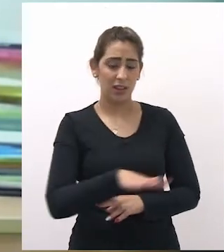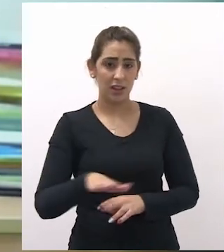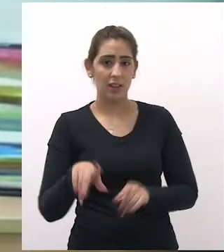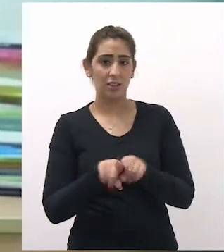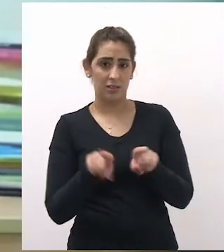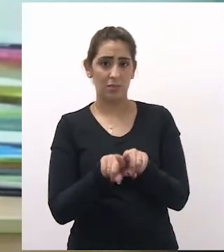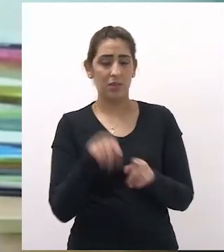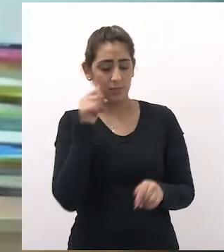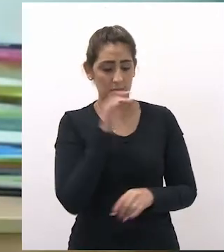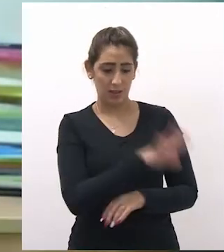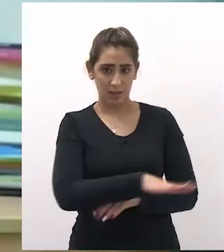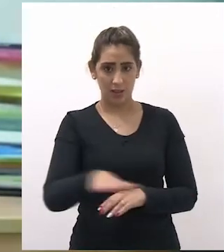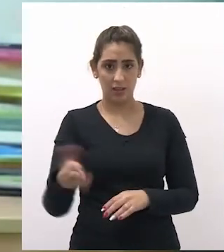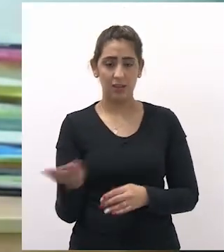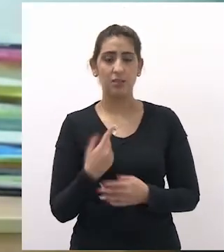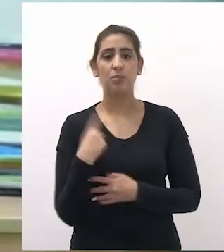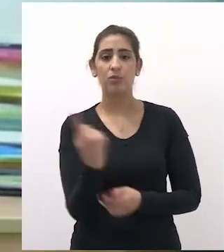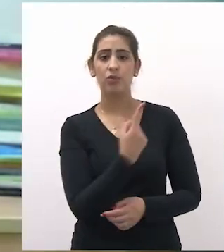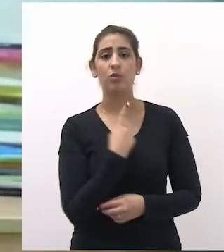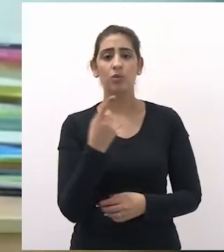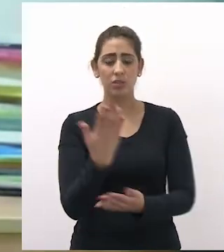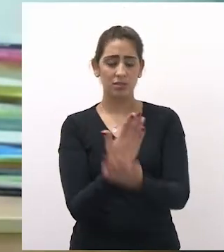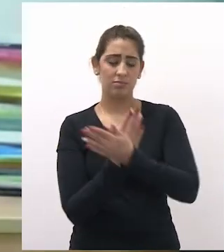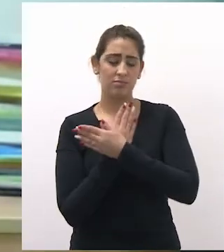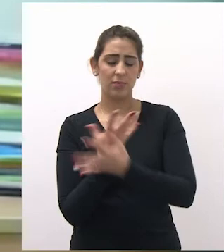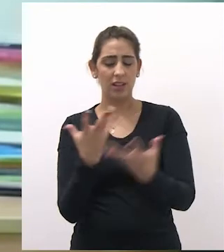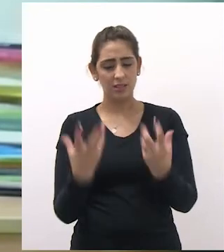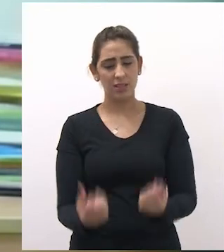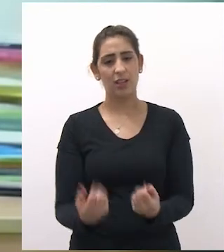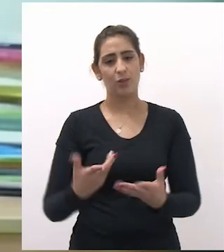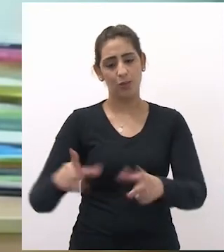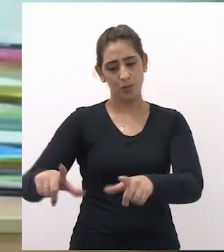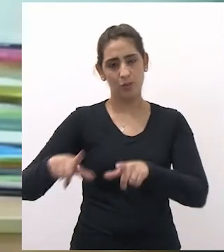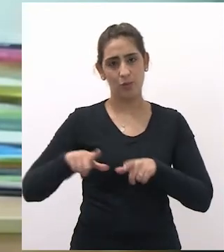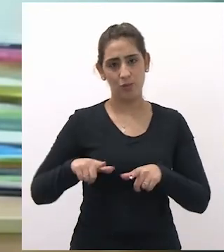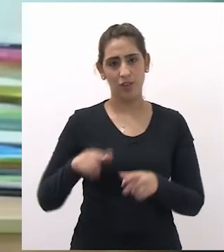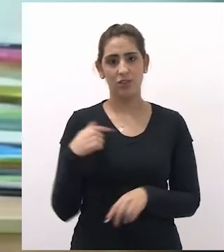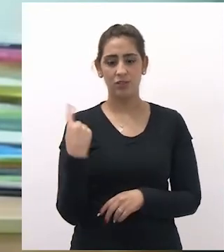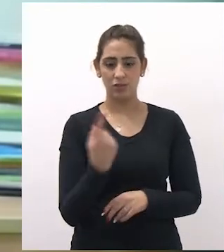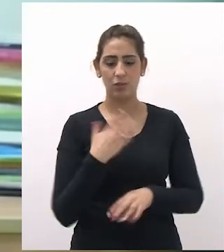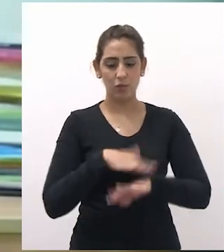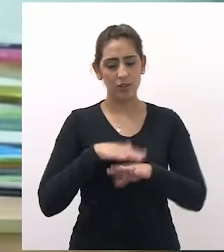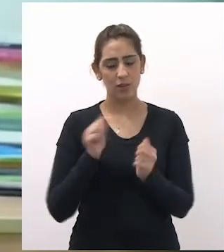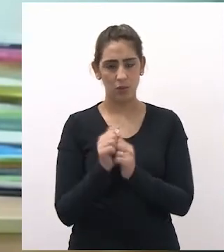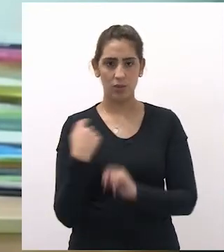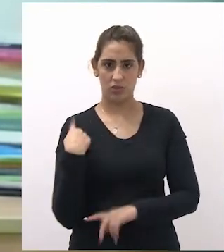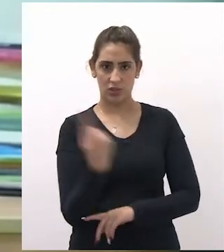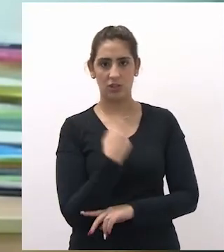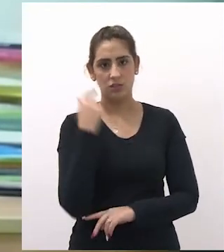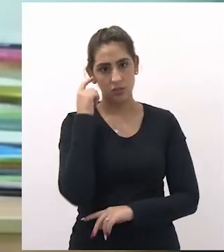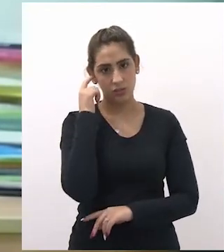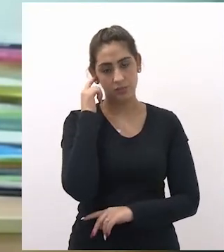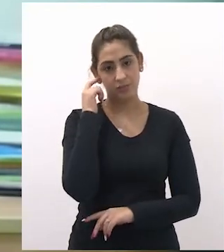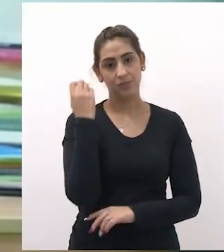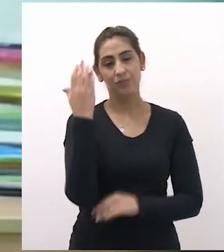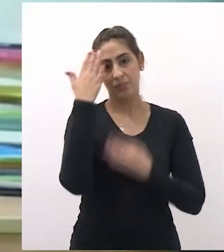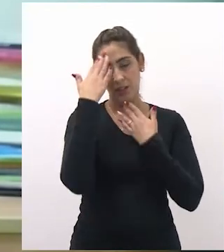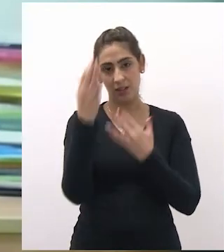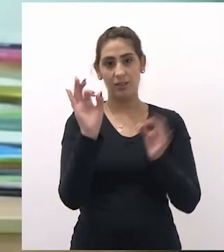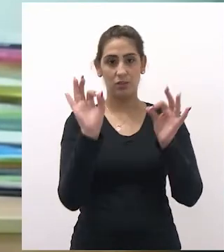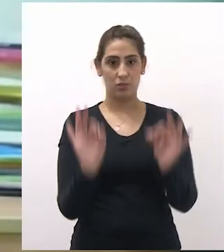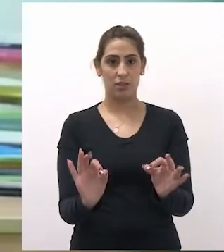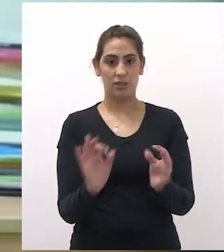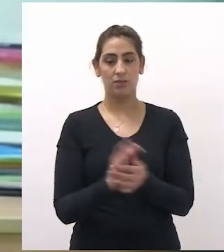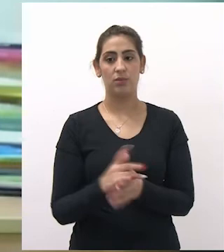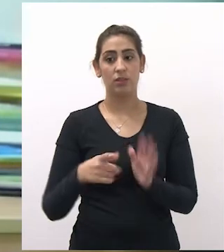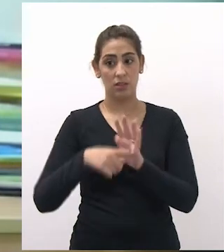né? E por vocês terem aceito o convite de vir conversar com a gente, né? Então, agradeço mesmo.